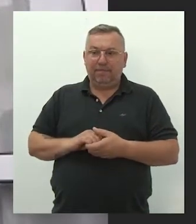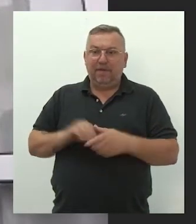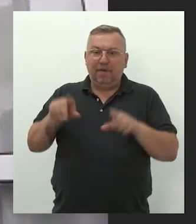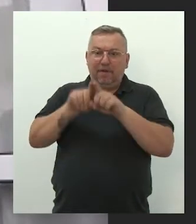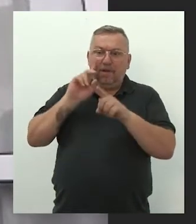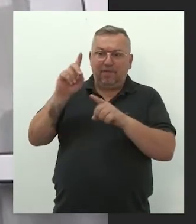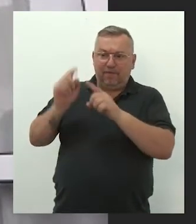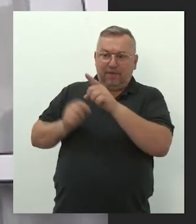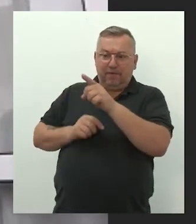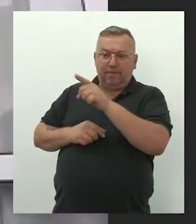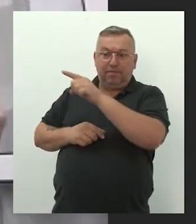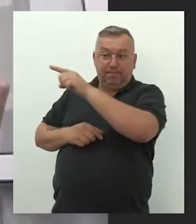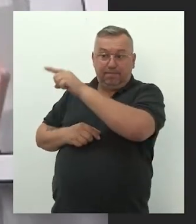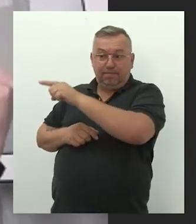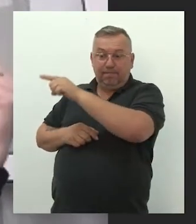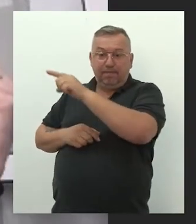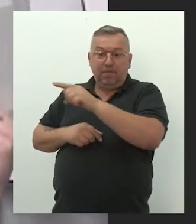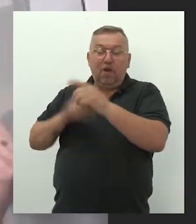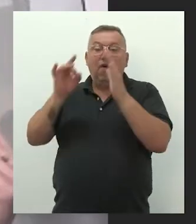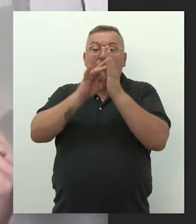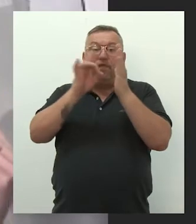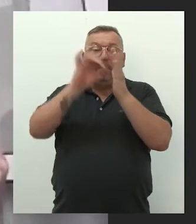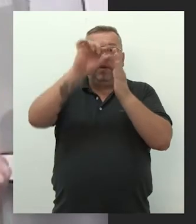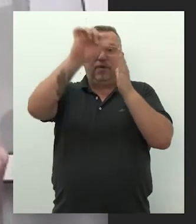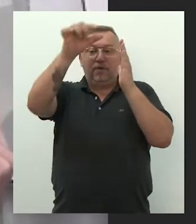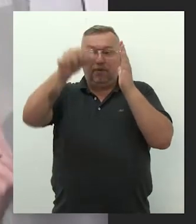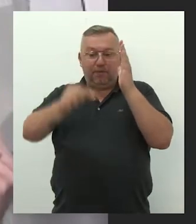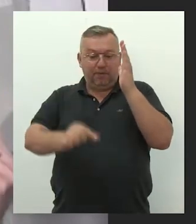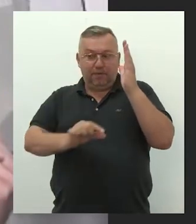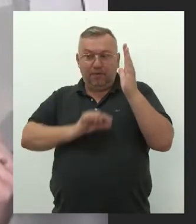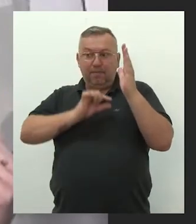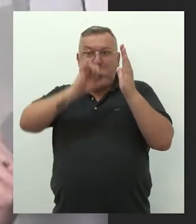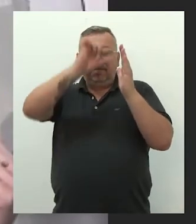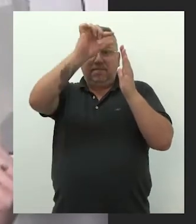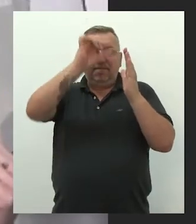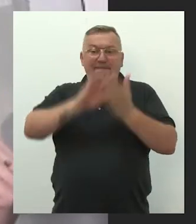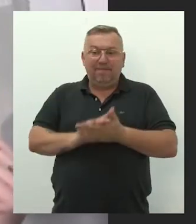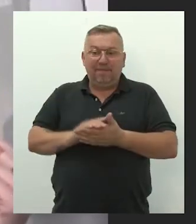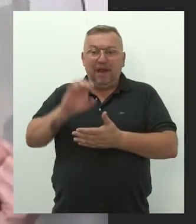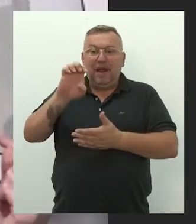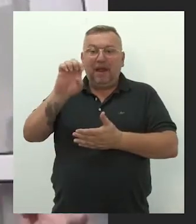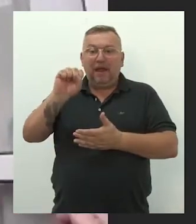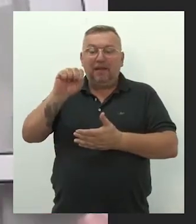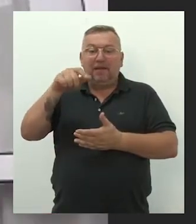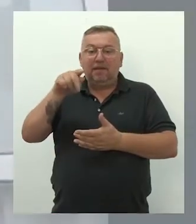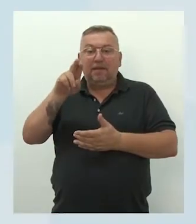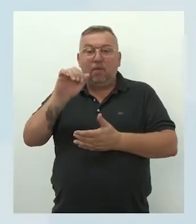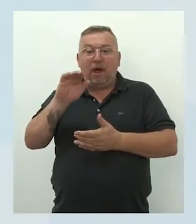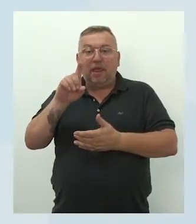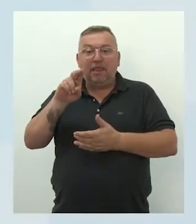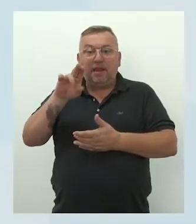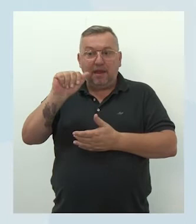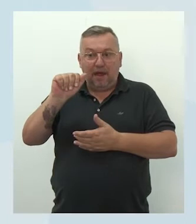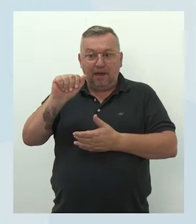Esquadria, gente, é esse contorno em volta do vidro aqui, que tem nas janelas. Tá certo?